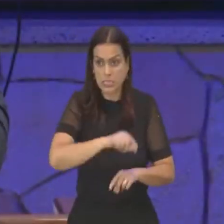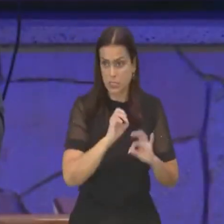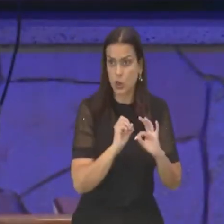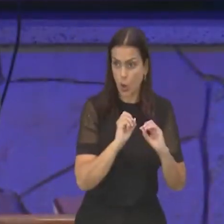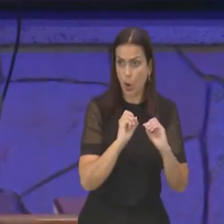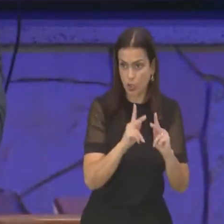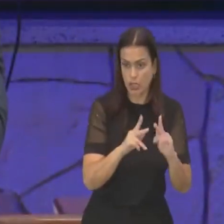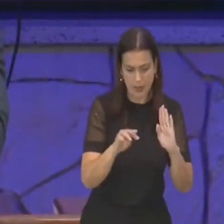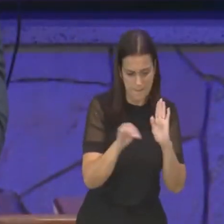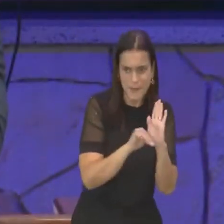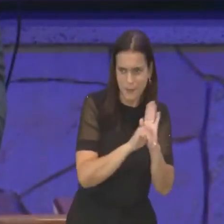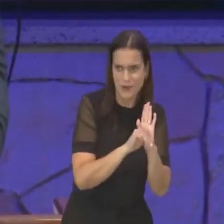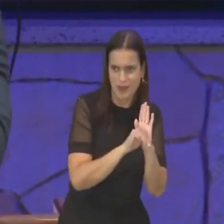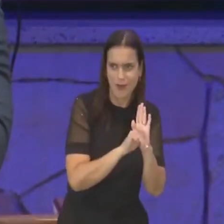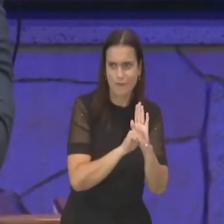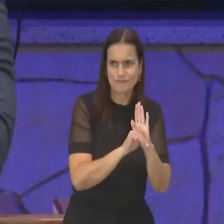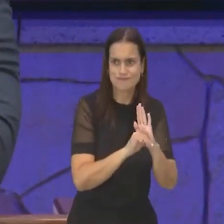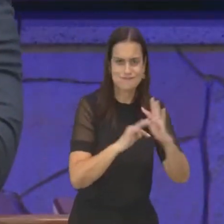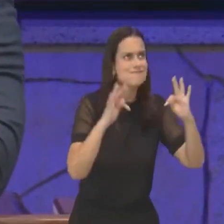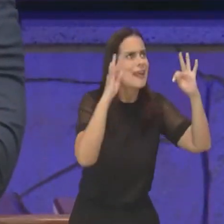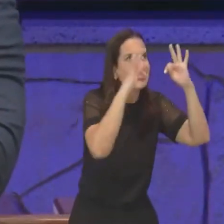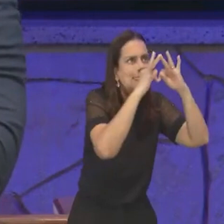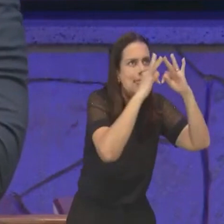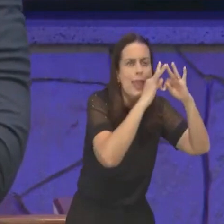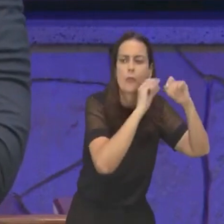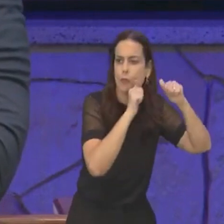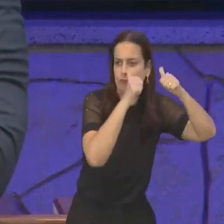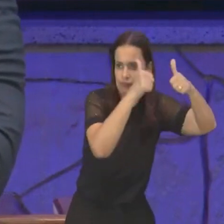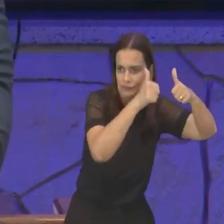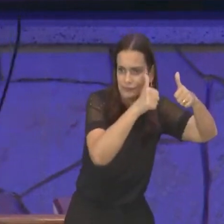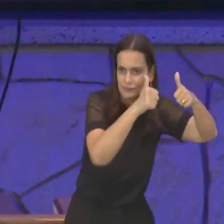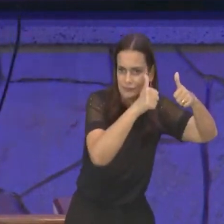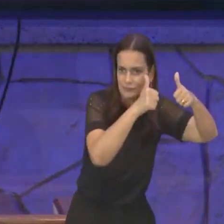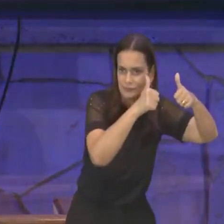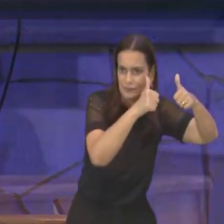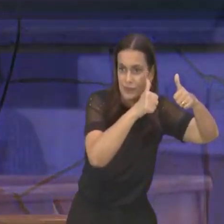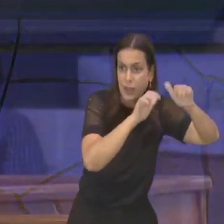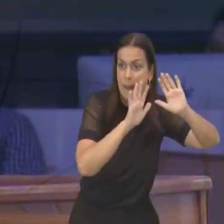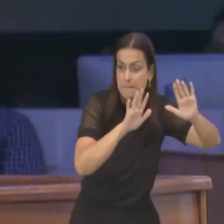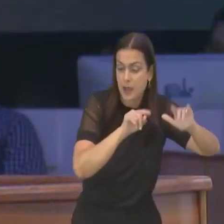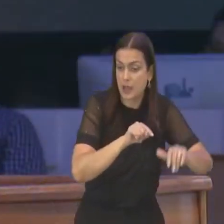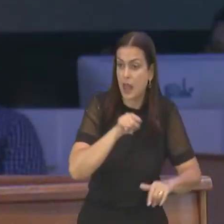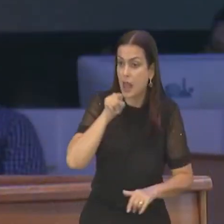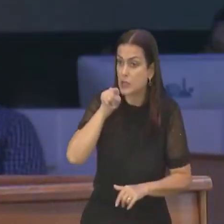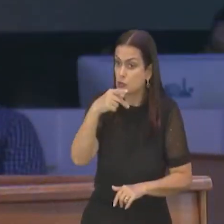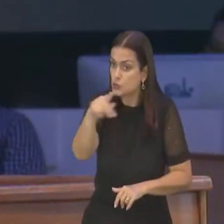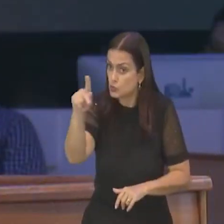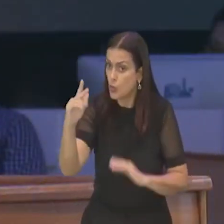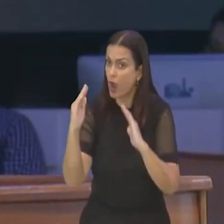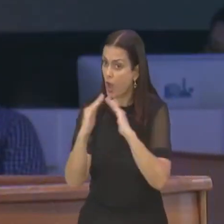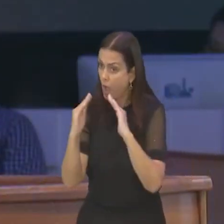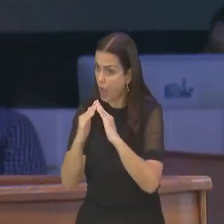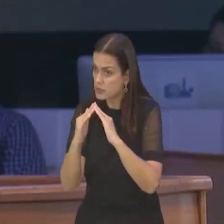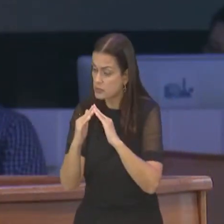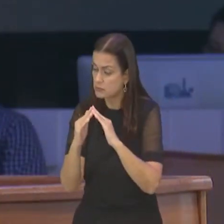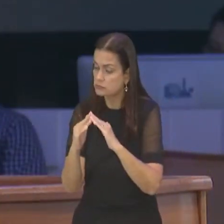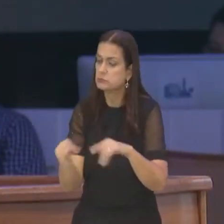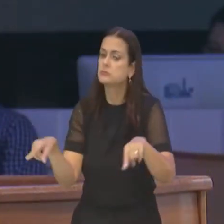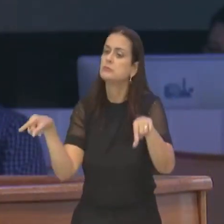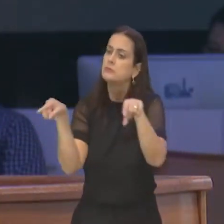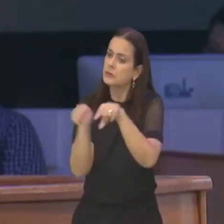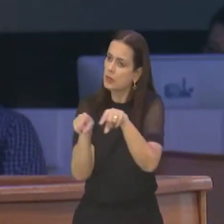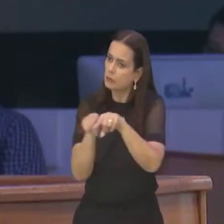O seu lar precisa ser um lugar em que as pessoas sejam recebidas, os seus amigos, que talvez